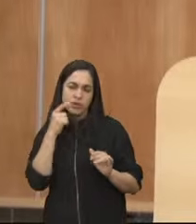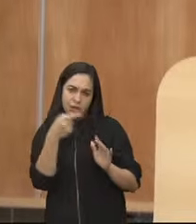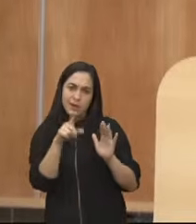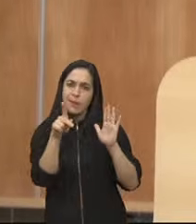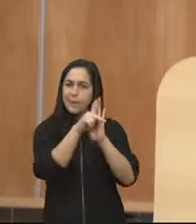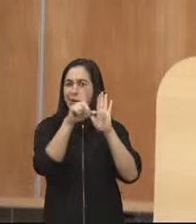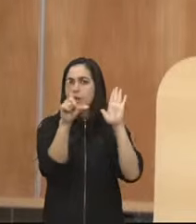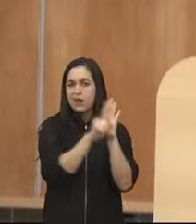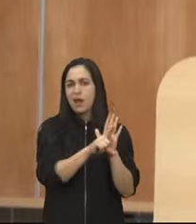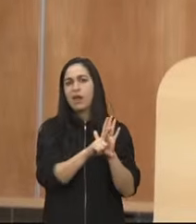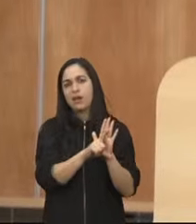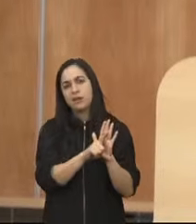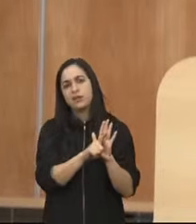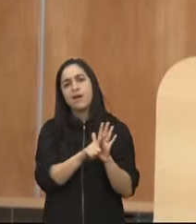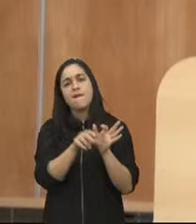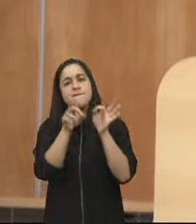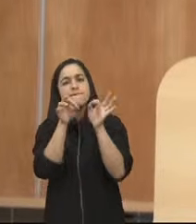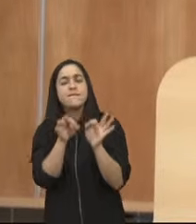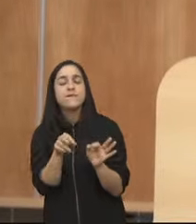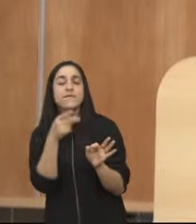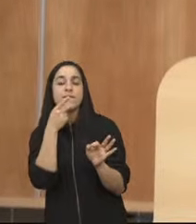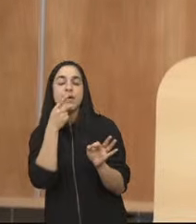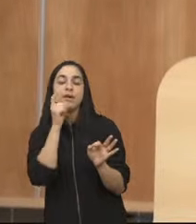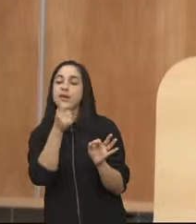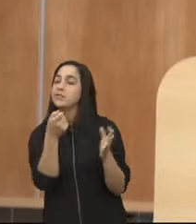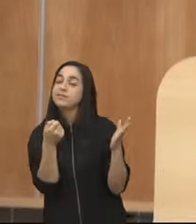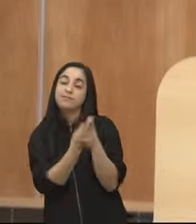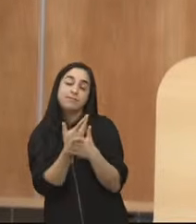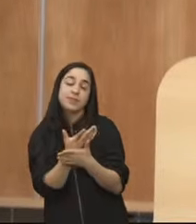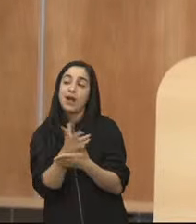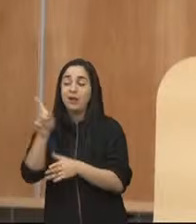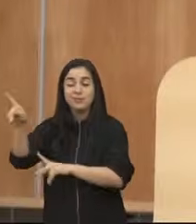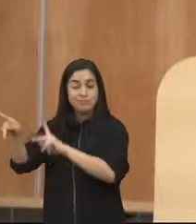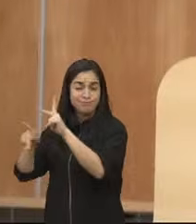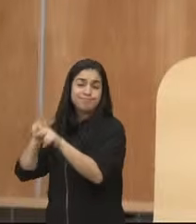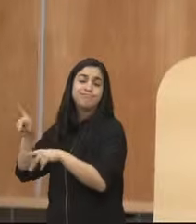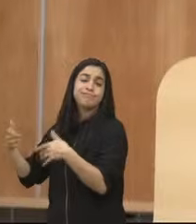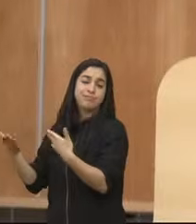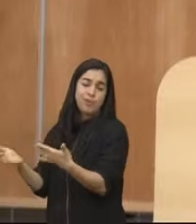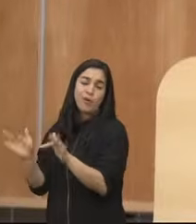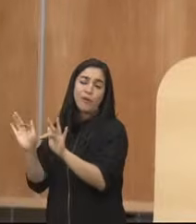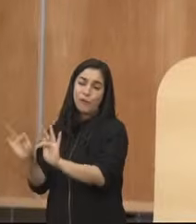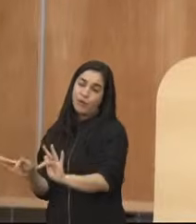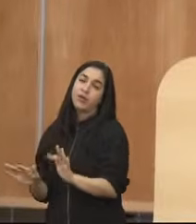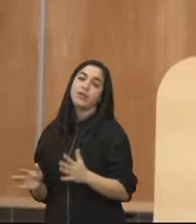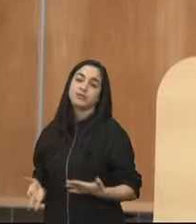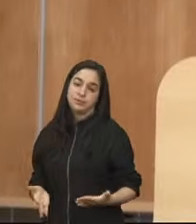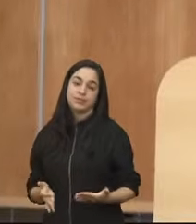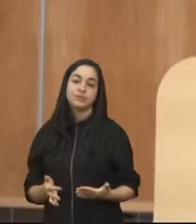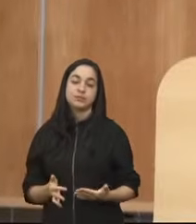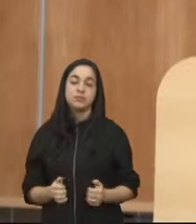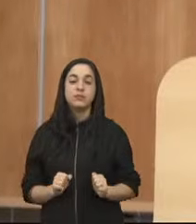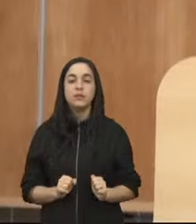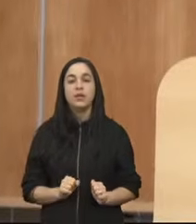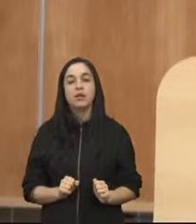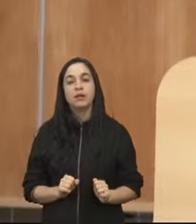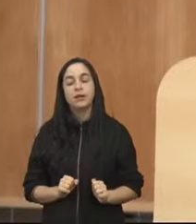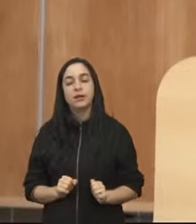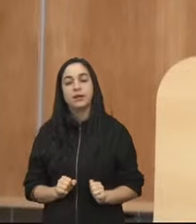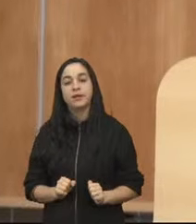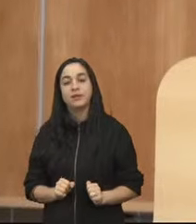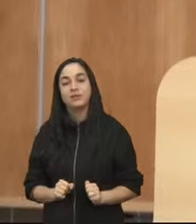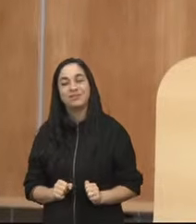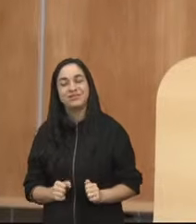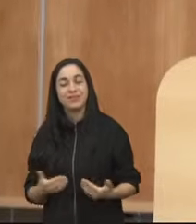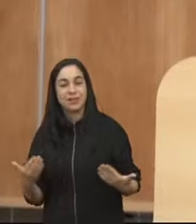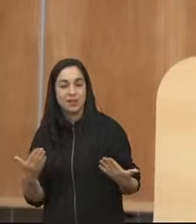está dizendo quem vai pagar essa conta, que é a própria população ao final. E por que chegou a